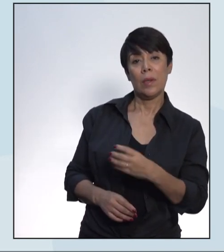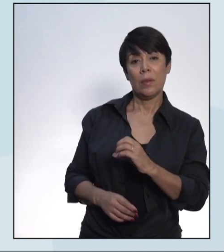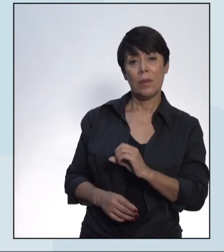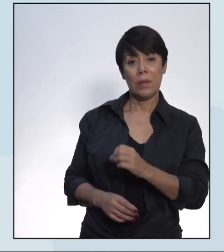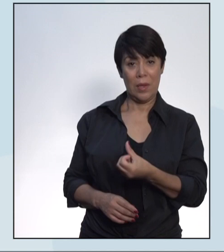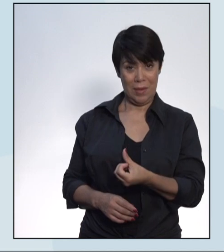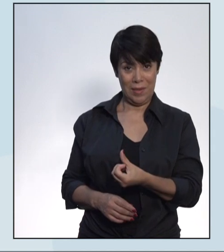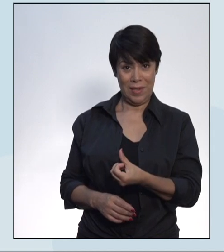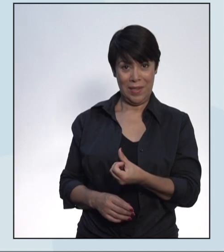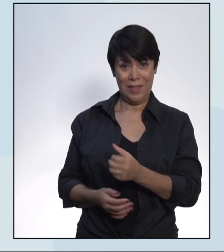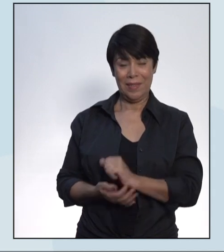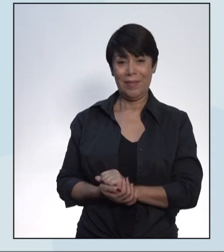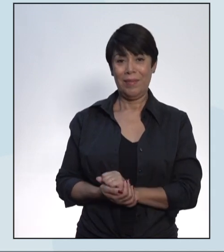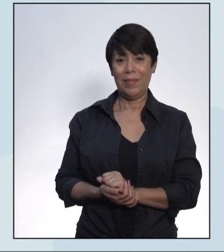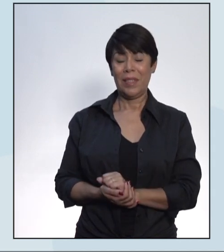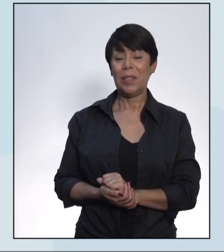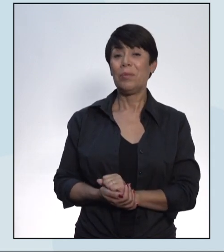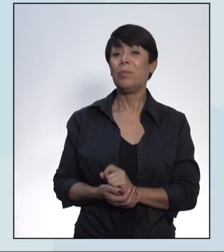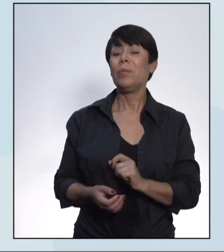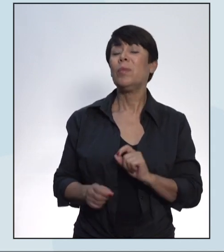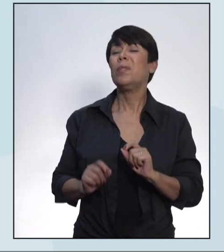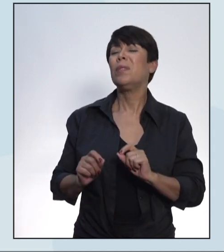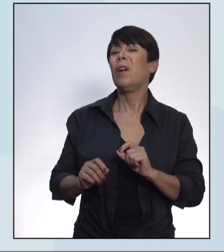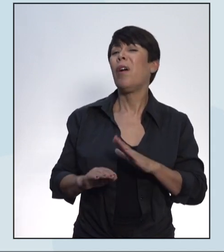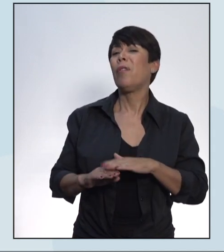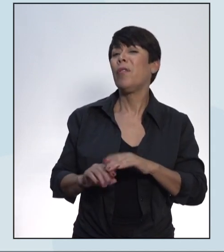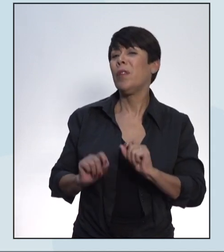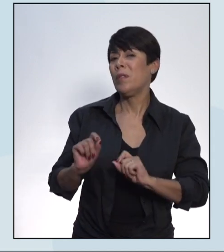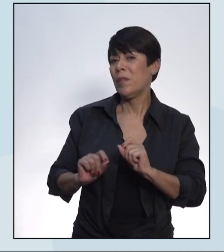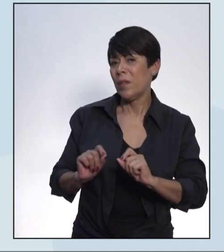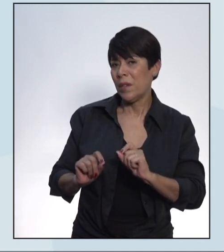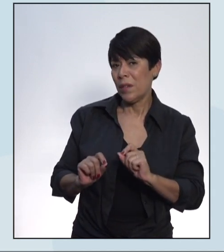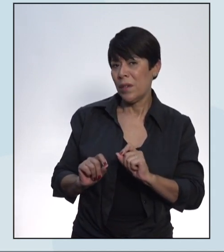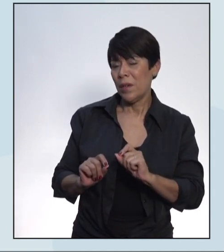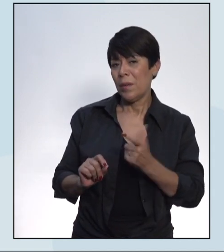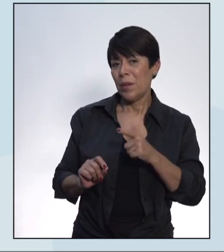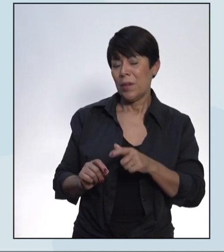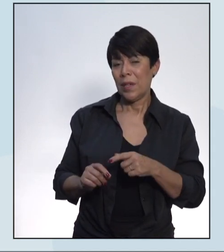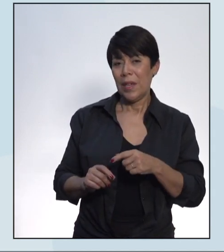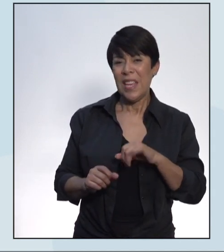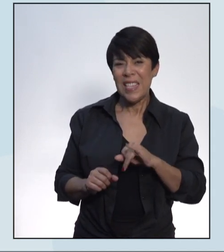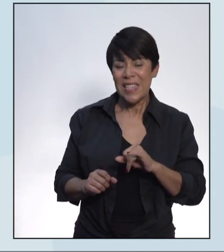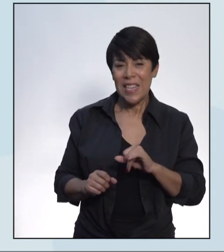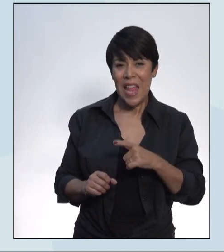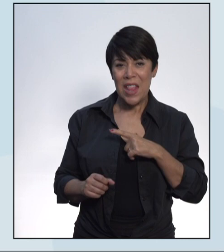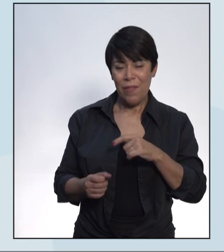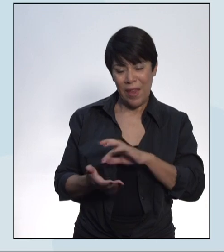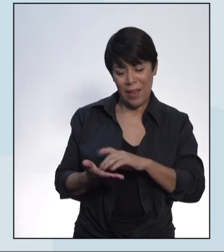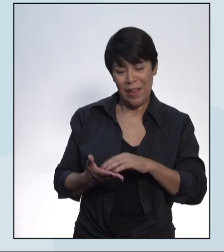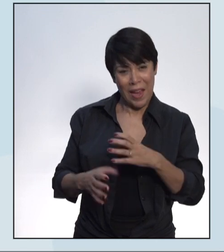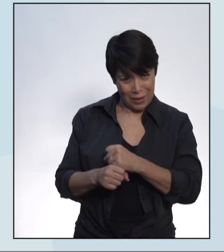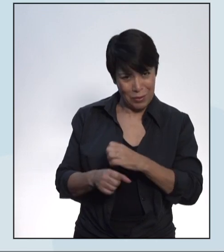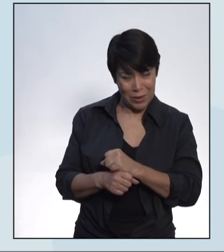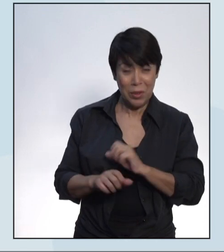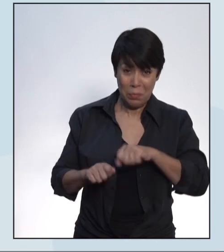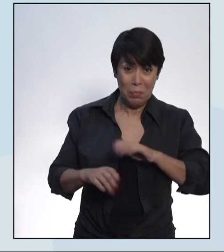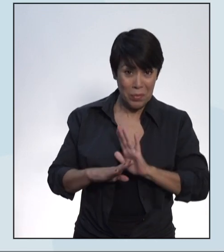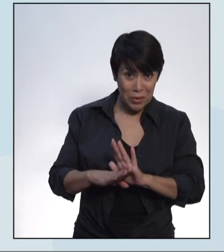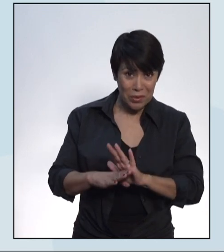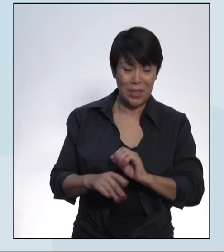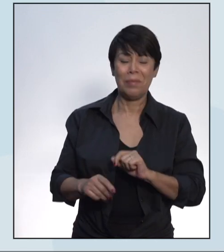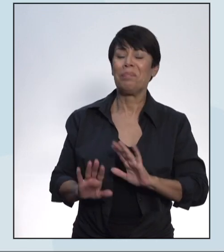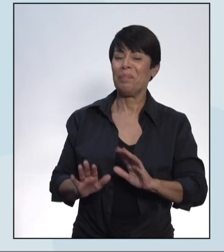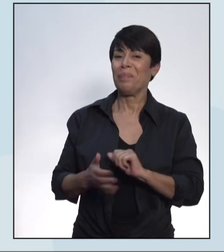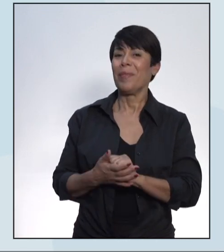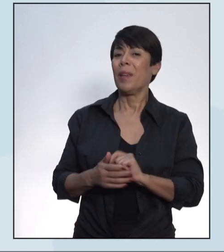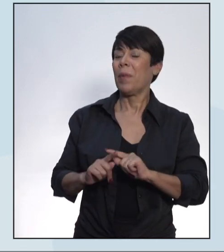1.406. Então, o que eu tenho? O que eu fiz aqui na conta? E até uma calculadora pode auxiliar vocês, mas vocês podem fazer. O que eu